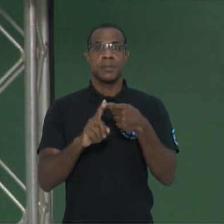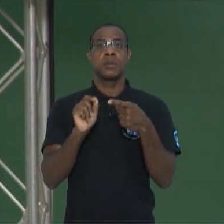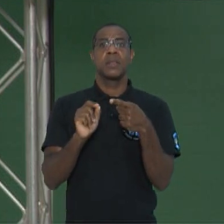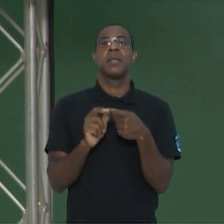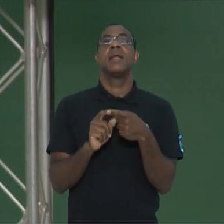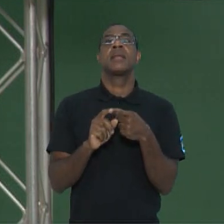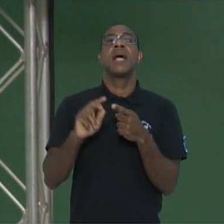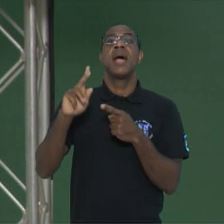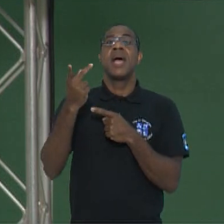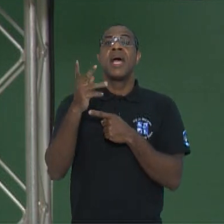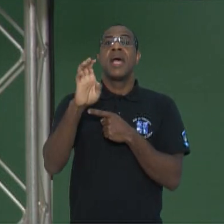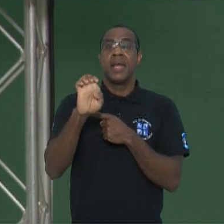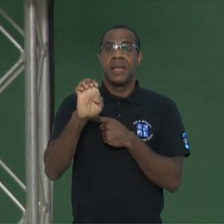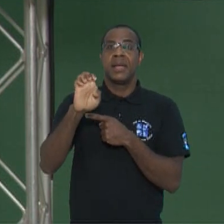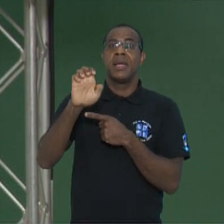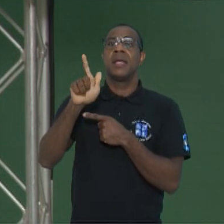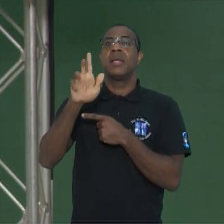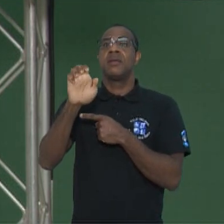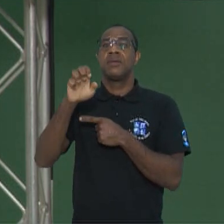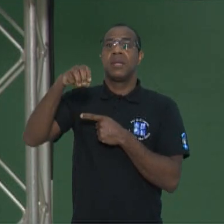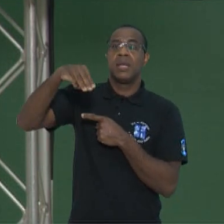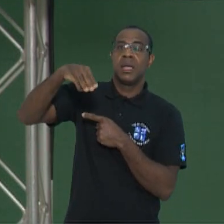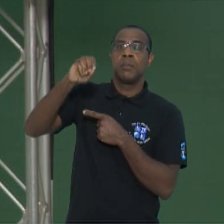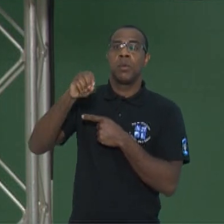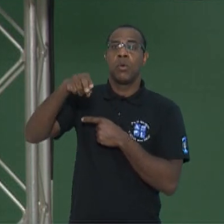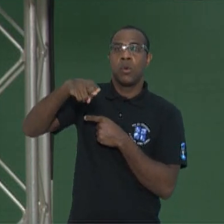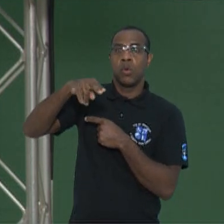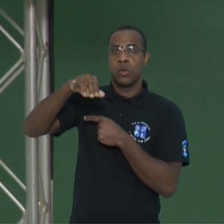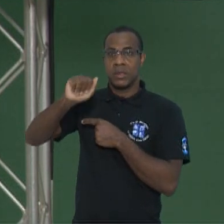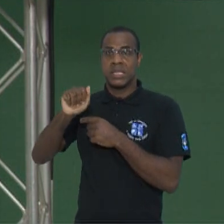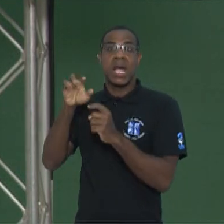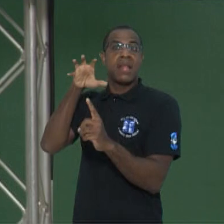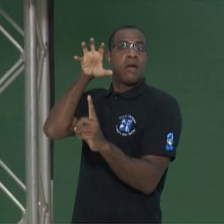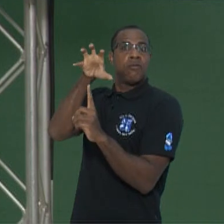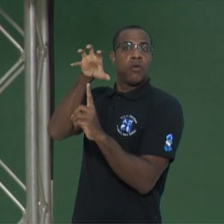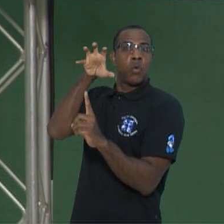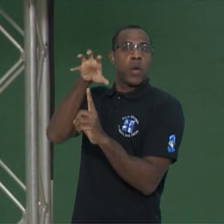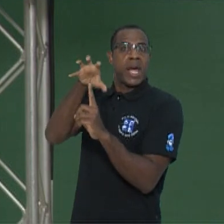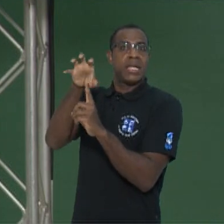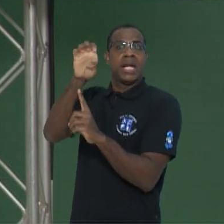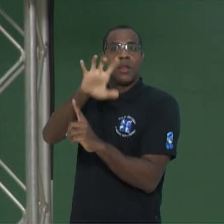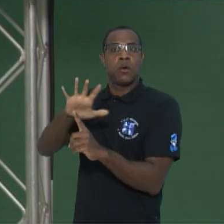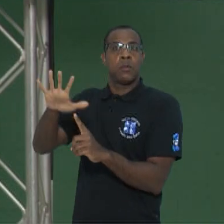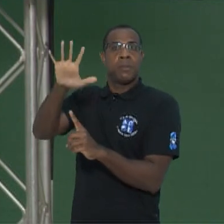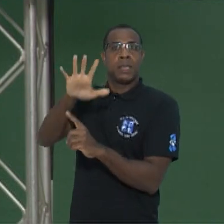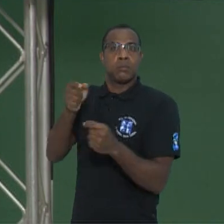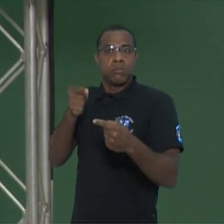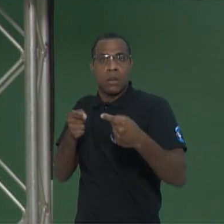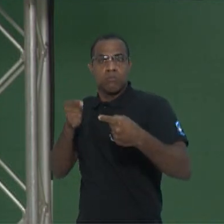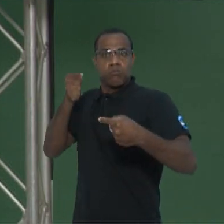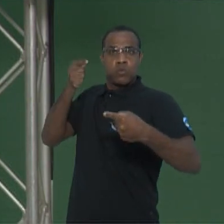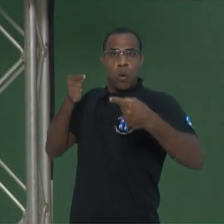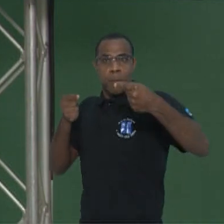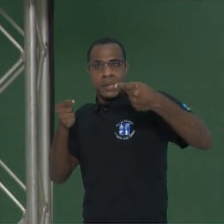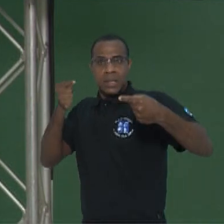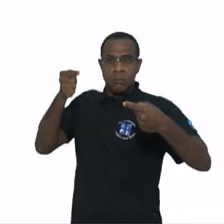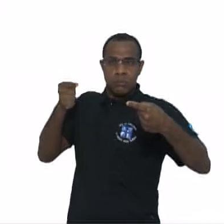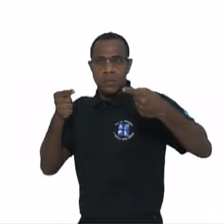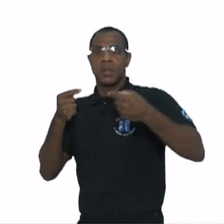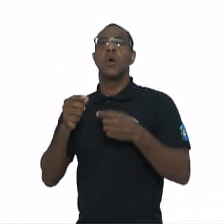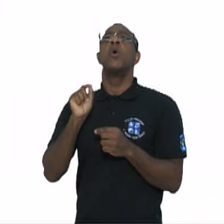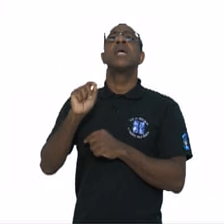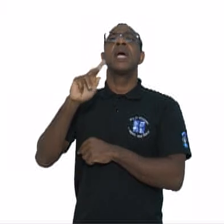da hegemonia, né, da influência europeia em outras partes do mundo, dessa dominação. Então, o que é